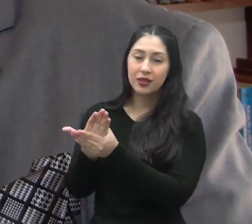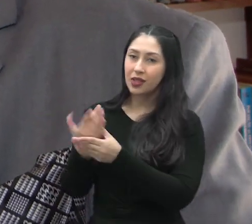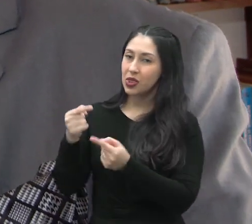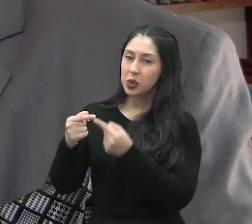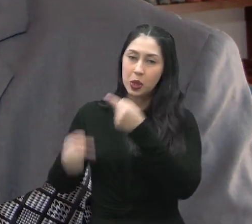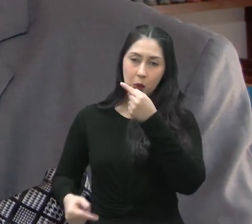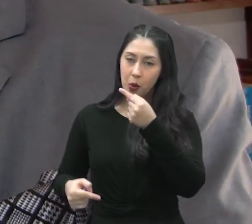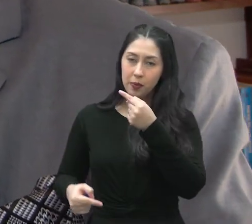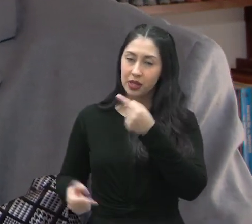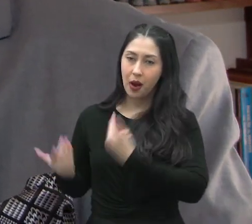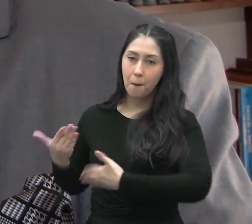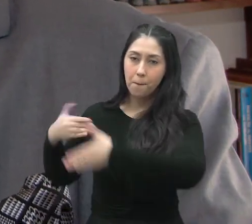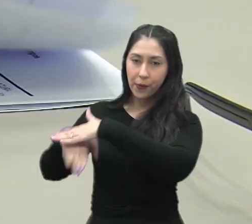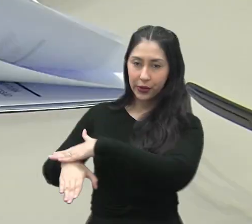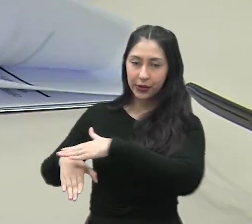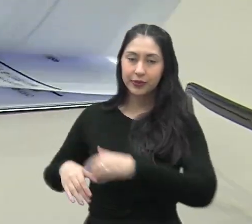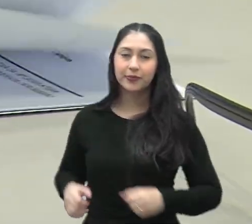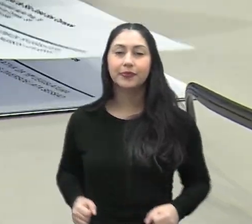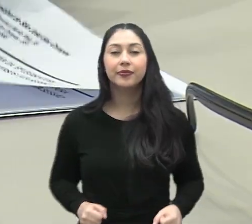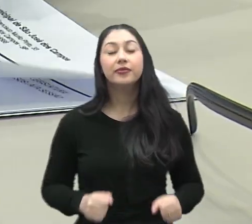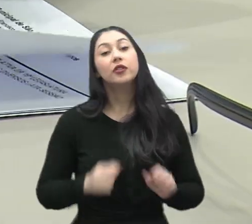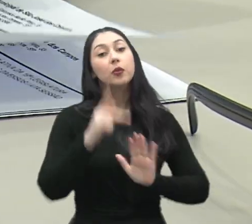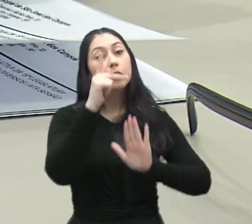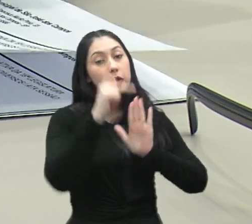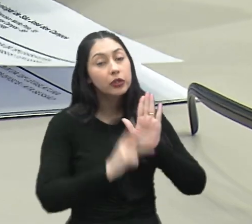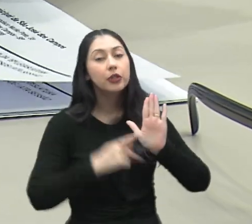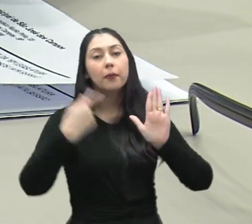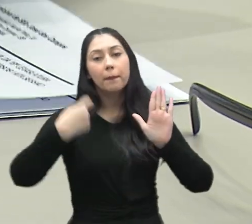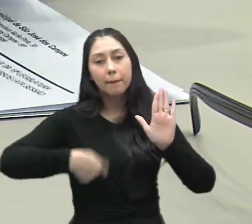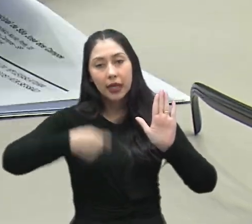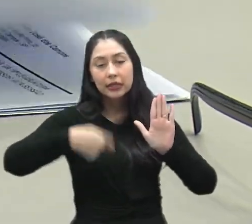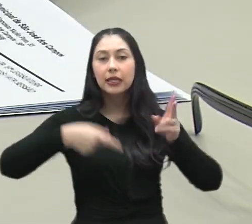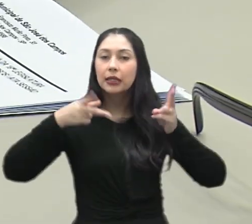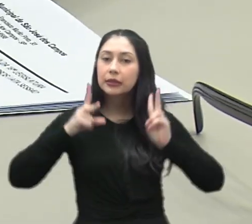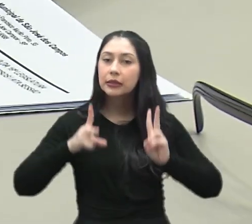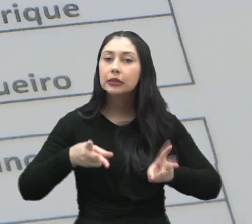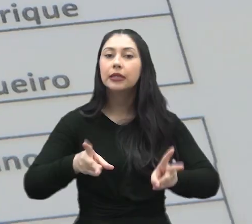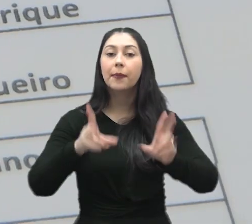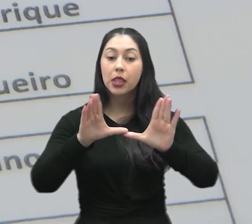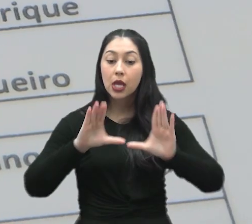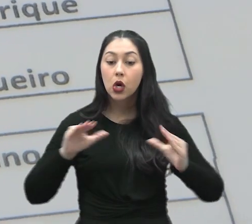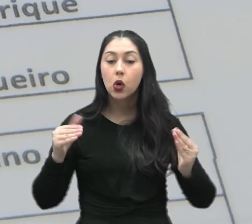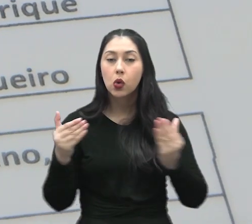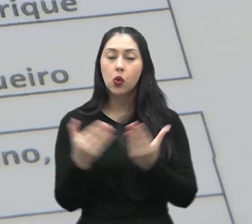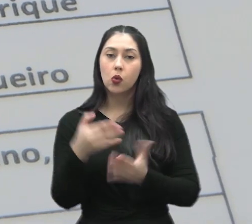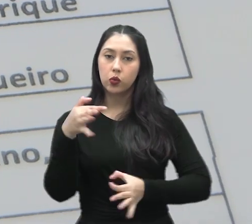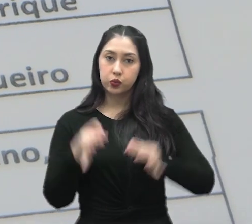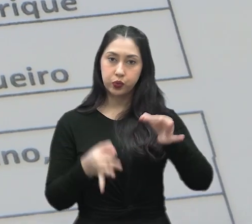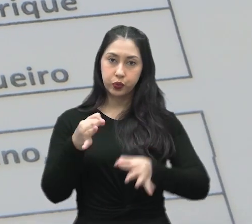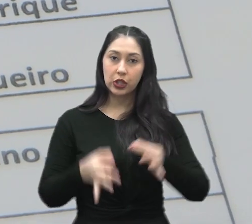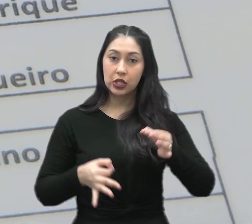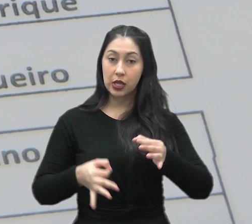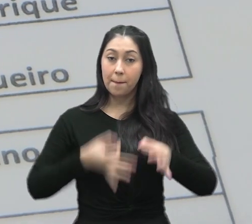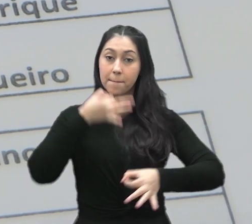ser inconstitucional. Todo o projeto passa obrigatoriamente